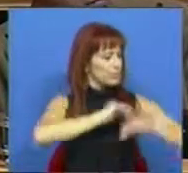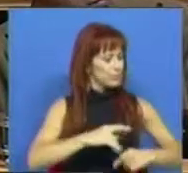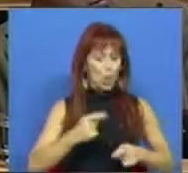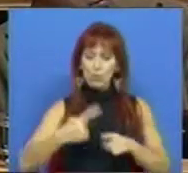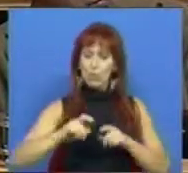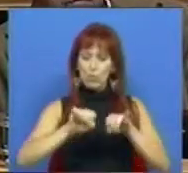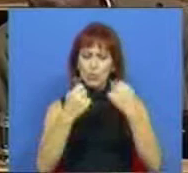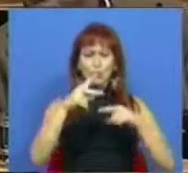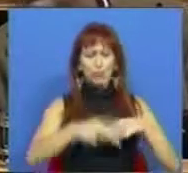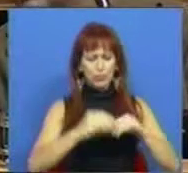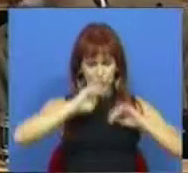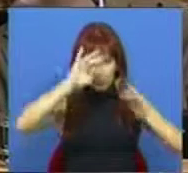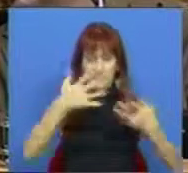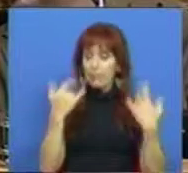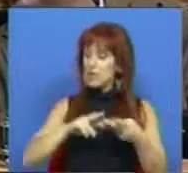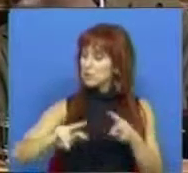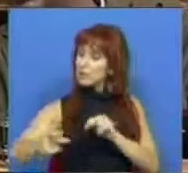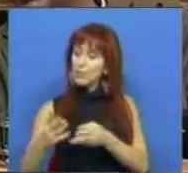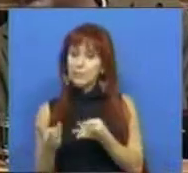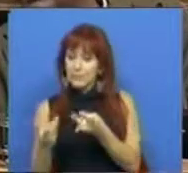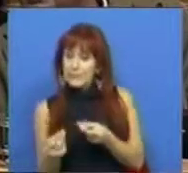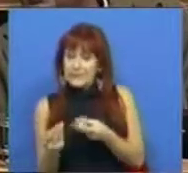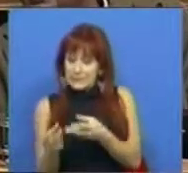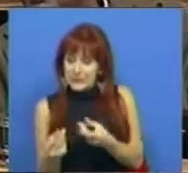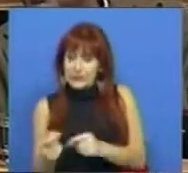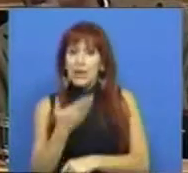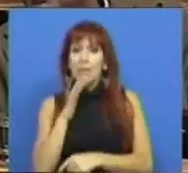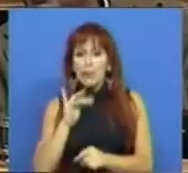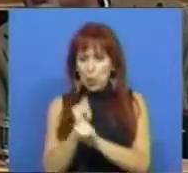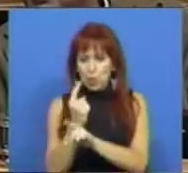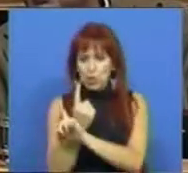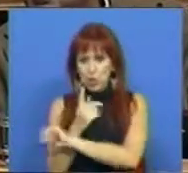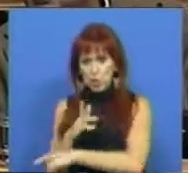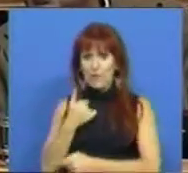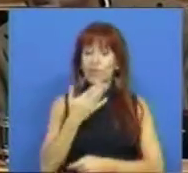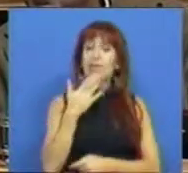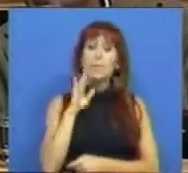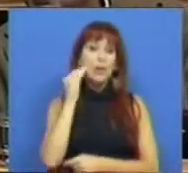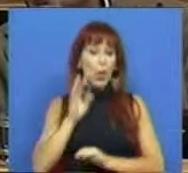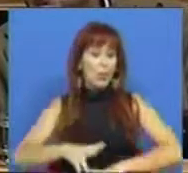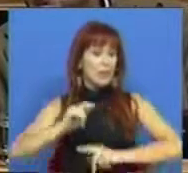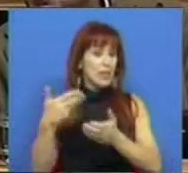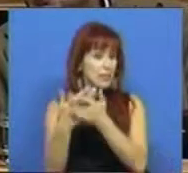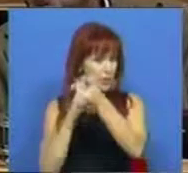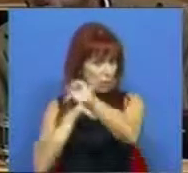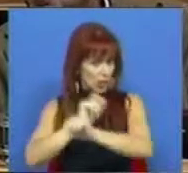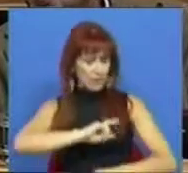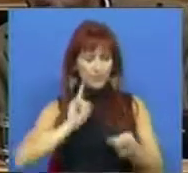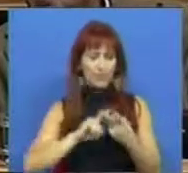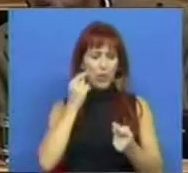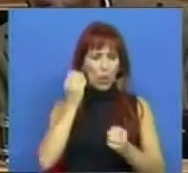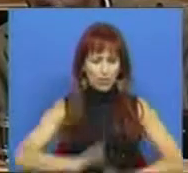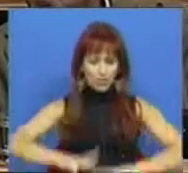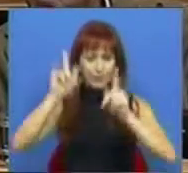nas prestações sociais, mas o ajustamento orçamental depende de muitas outras coisas. Depende de como evoluir a economia portuguesa, de